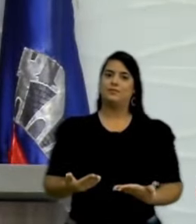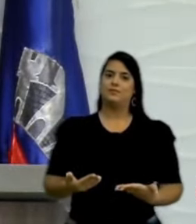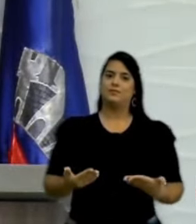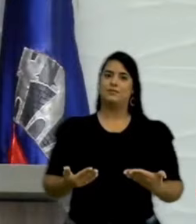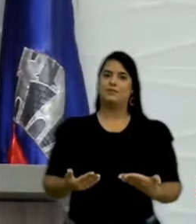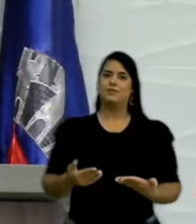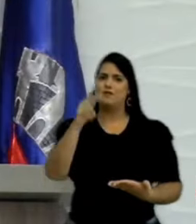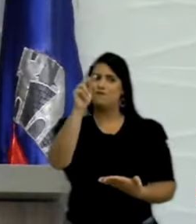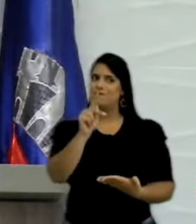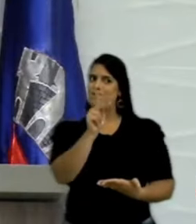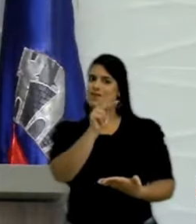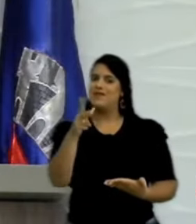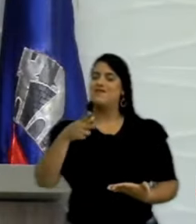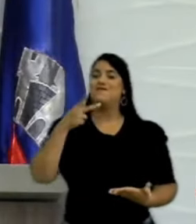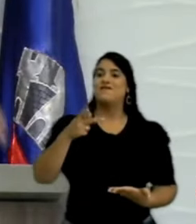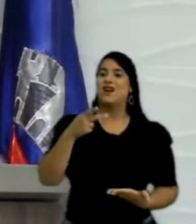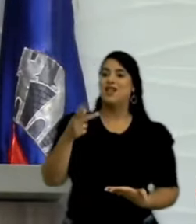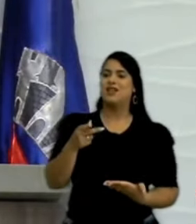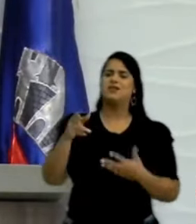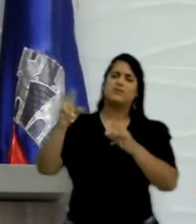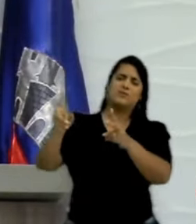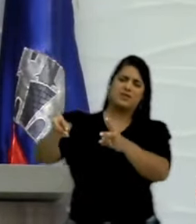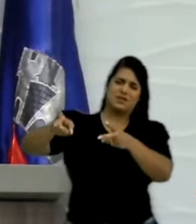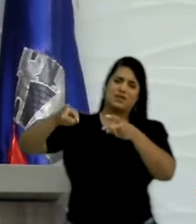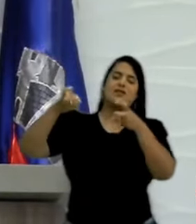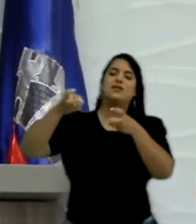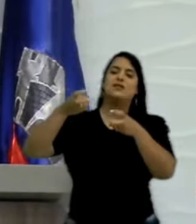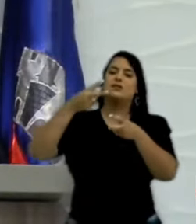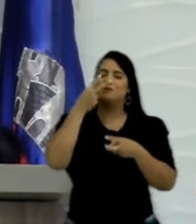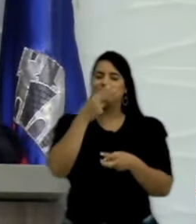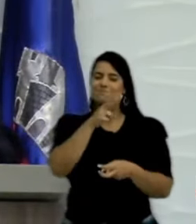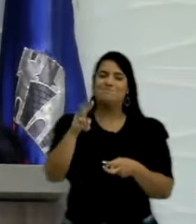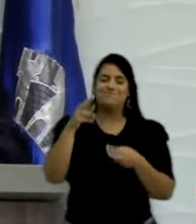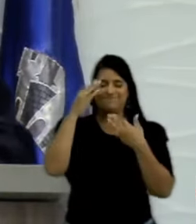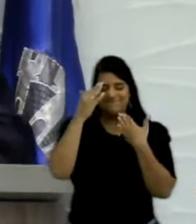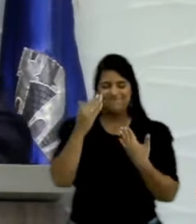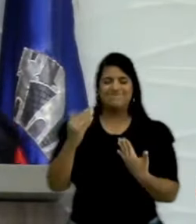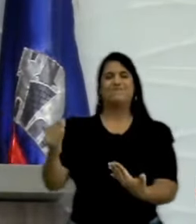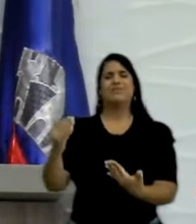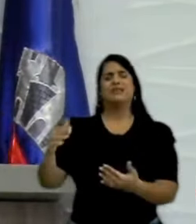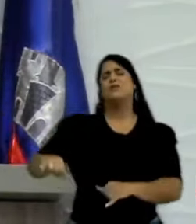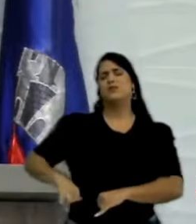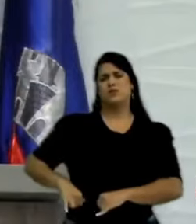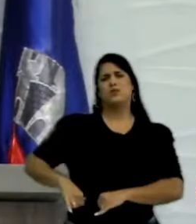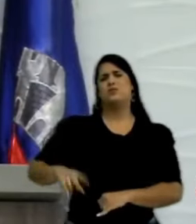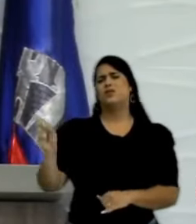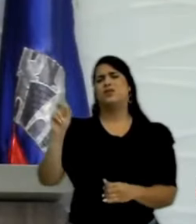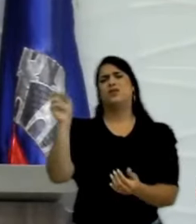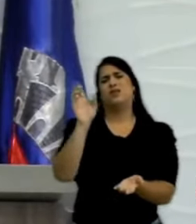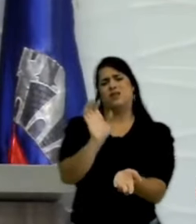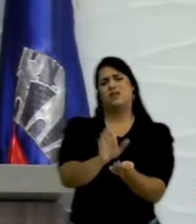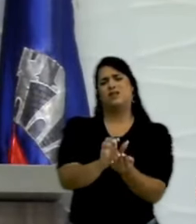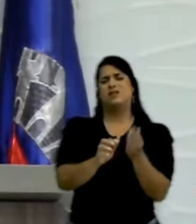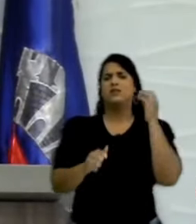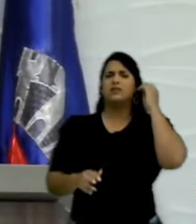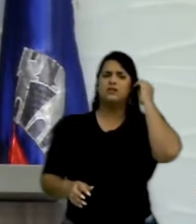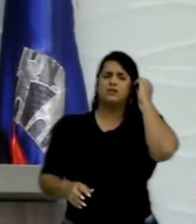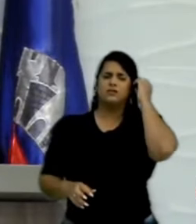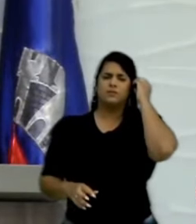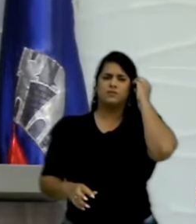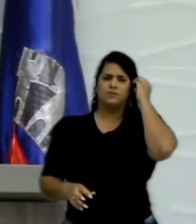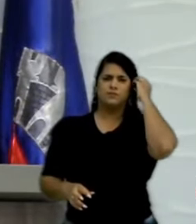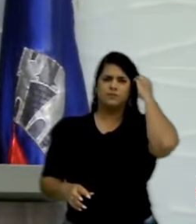a cerimônia, ele disse que viu no olhar e me agradeceu. Porque eu digo, porque eu já sofri demais em Recife. A Kombi